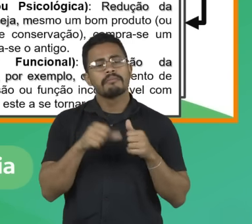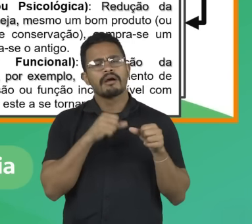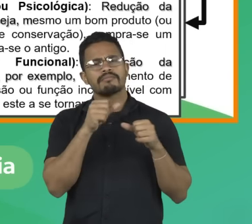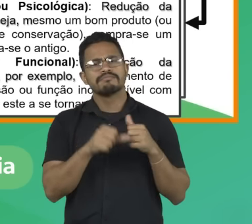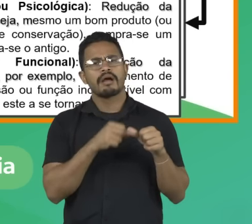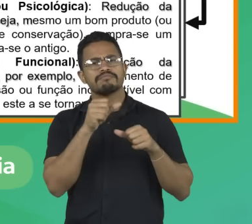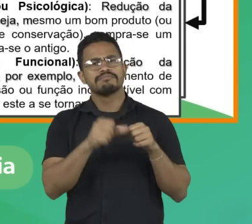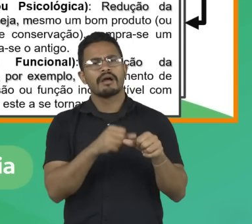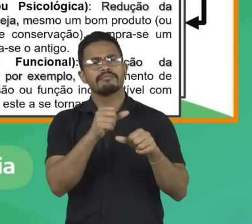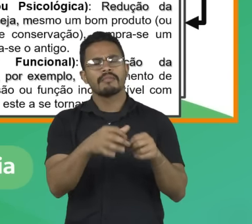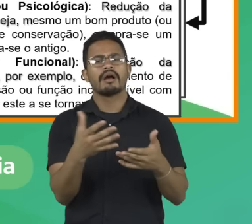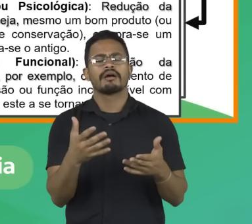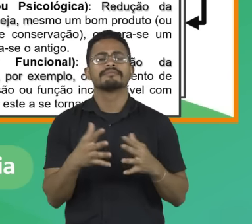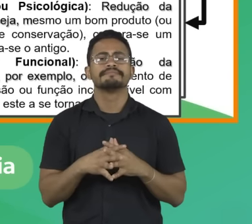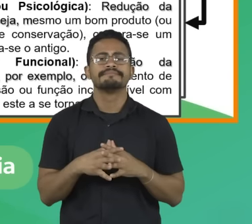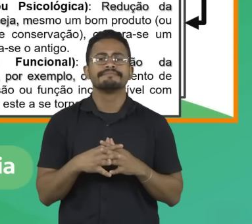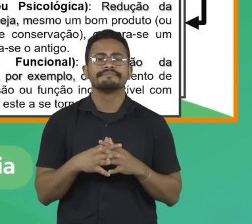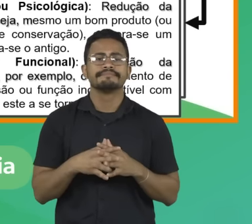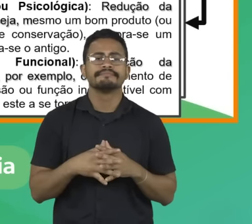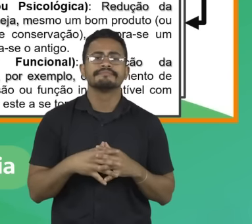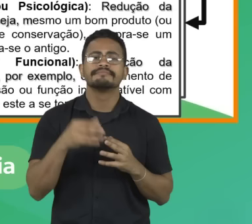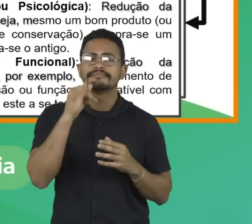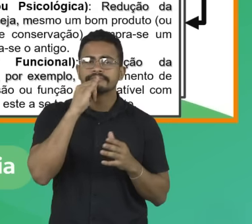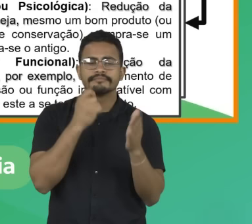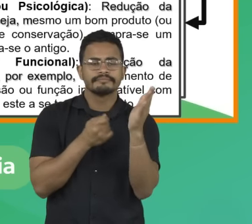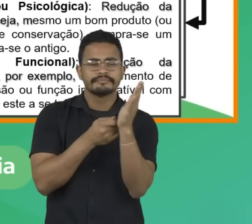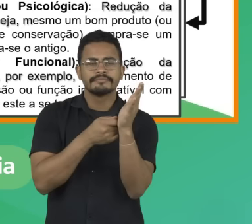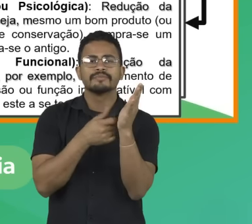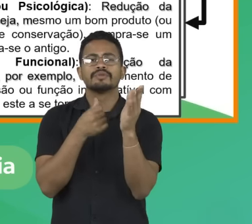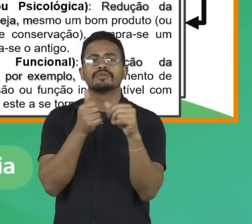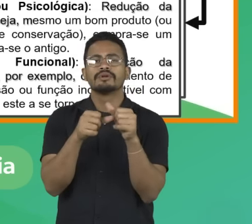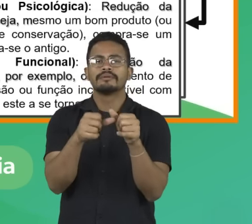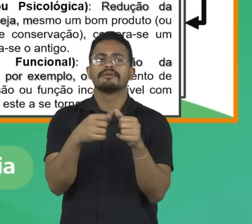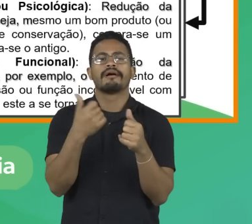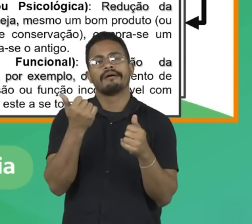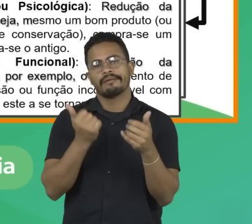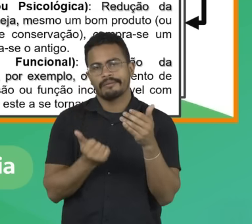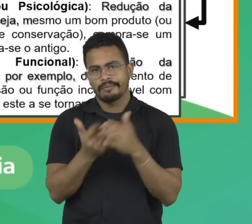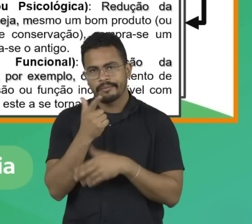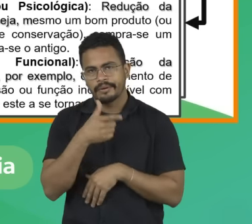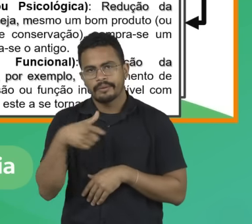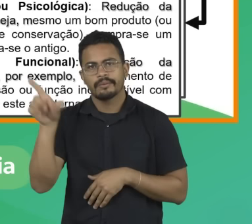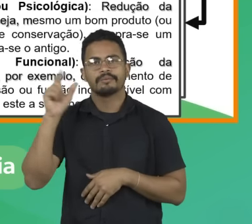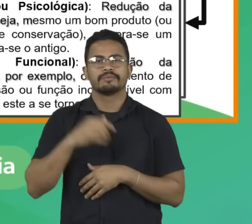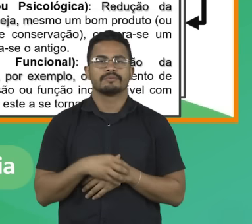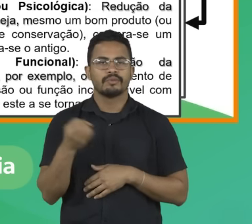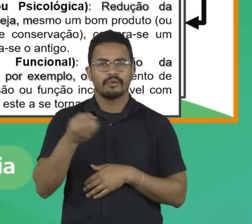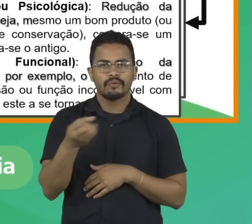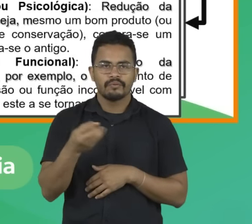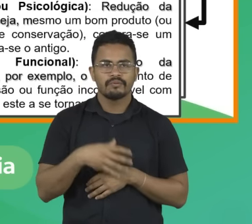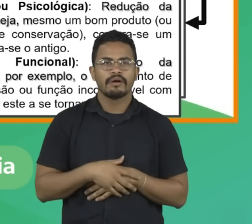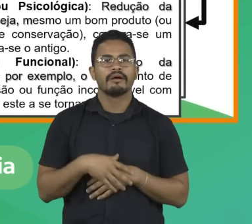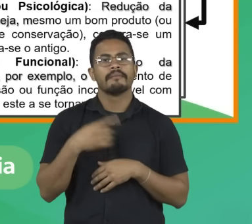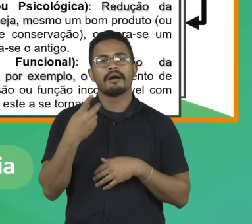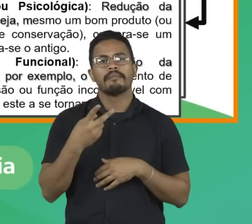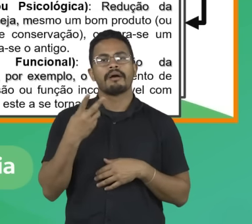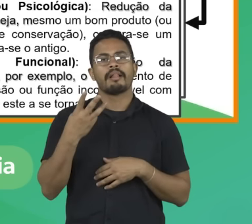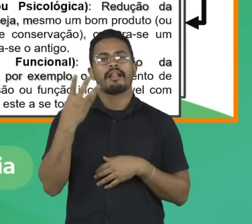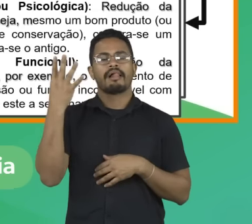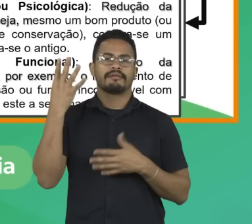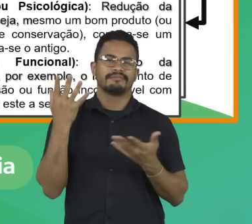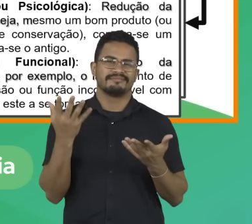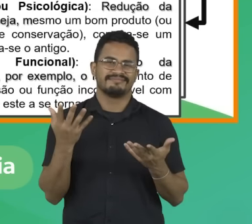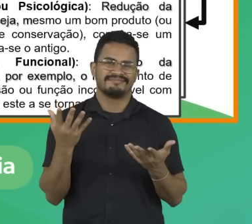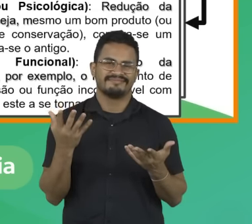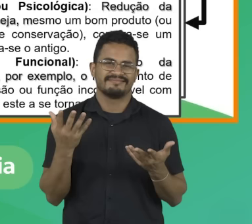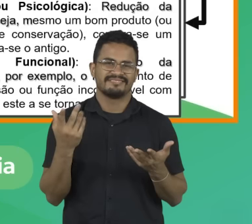com que uma mudança no carregador faça com que a gente tenha que comprar outro carregador e ande com vários carregadores diferentes para dispositivos que